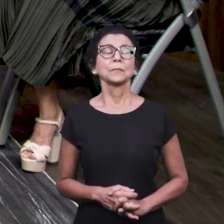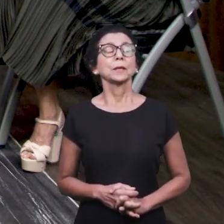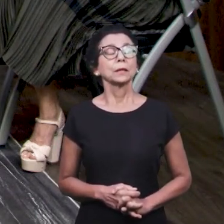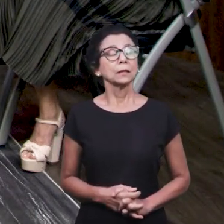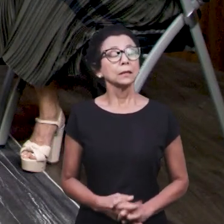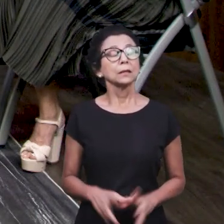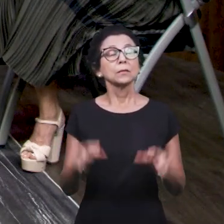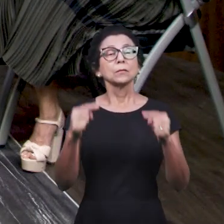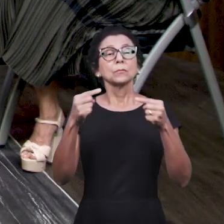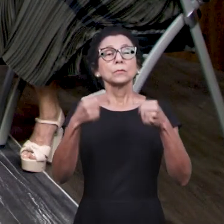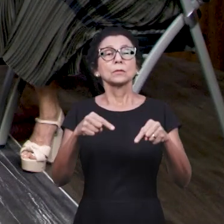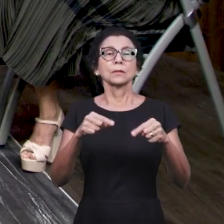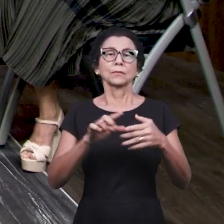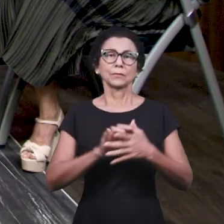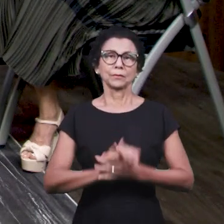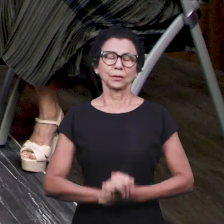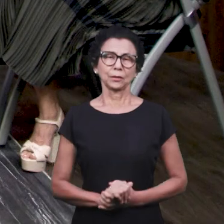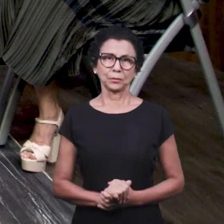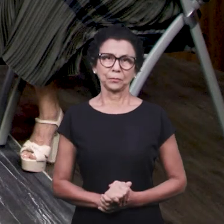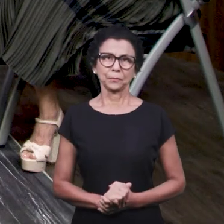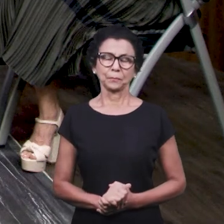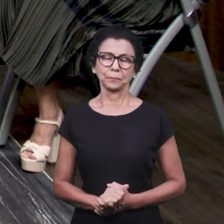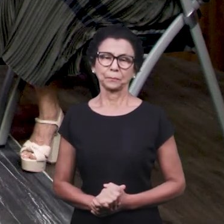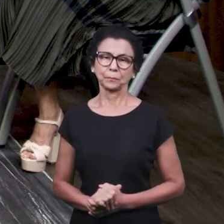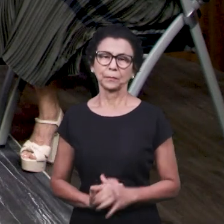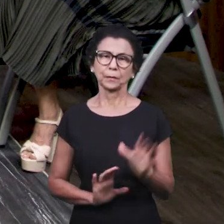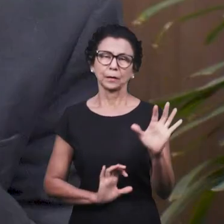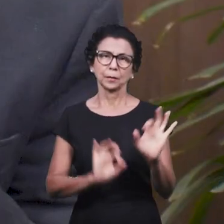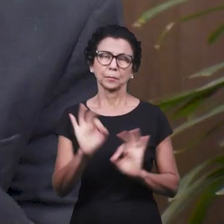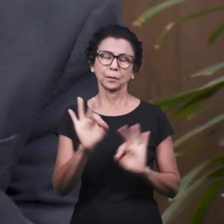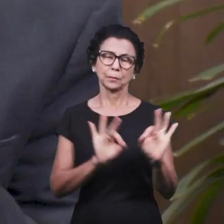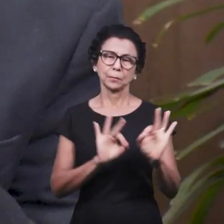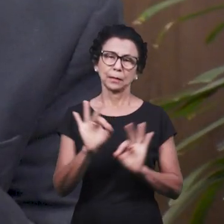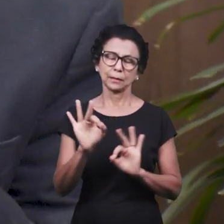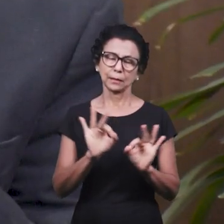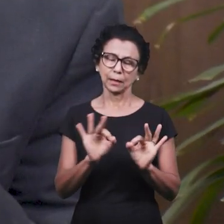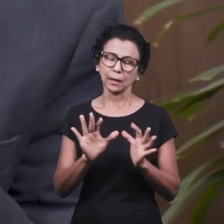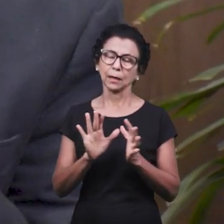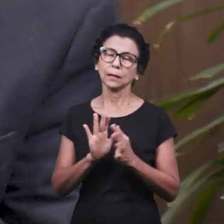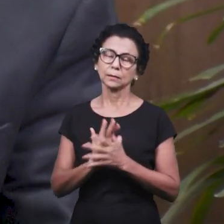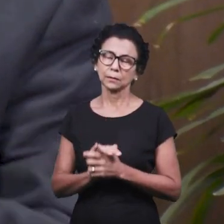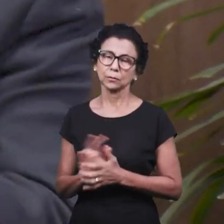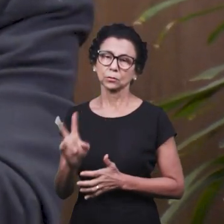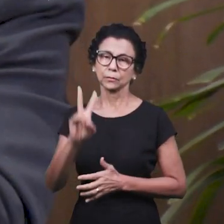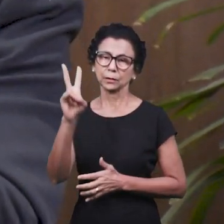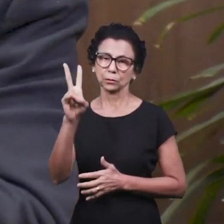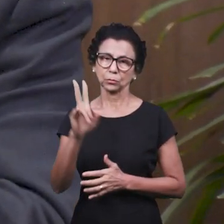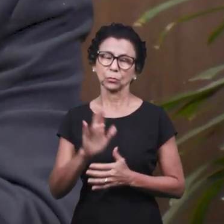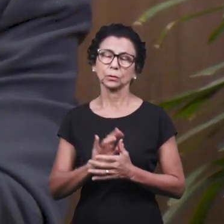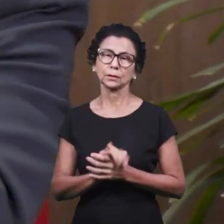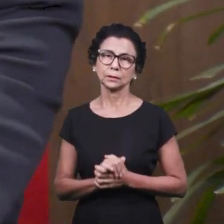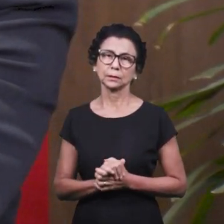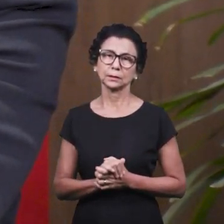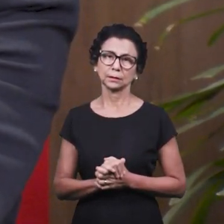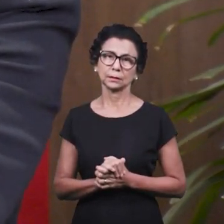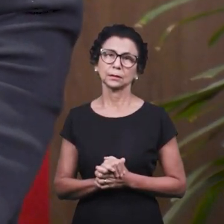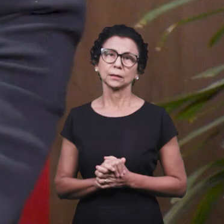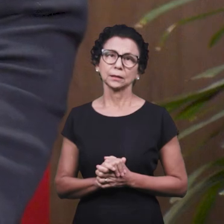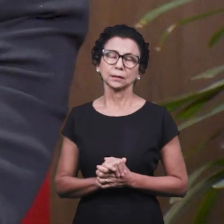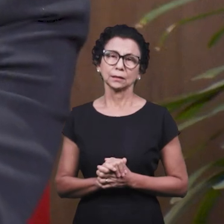preparar com os valores da família, valores cristãos, para que ela possa conseguir enfrentar